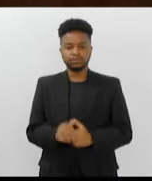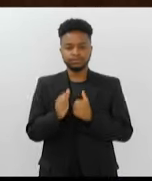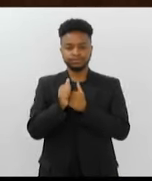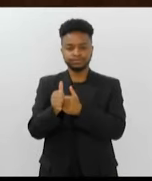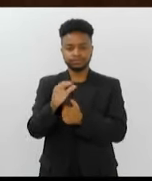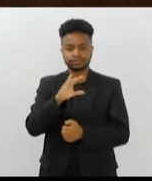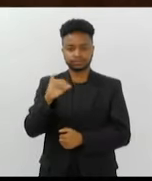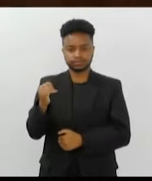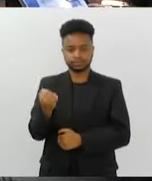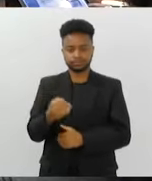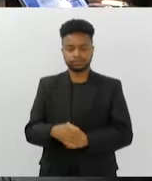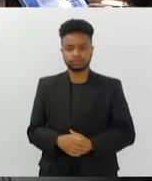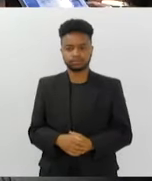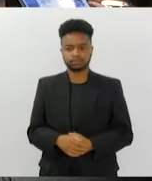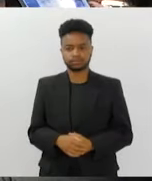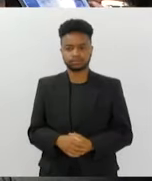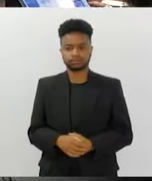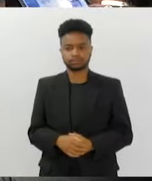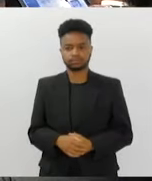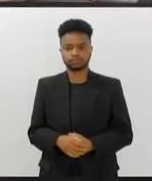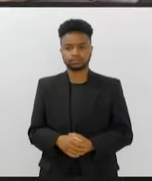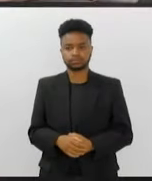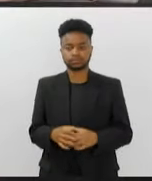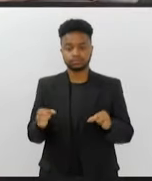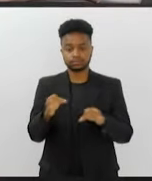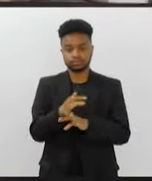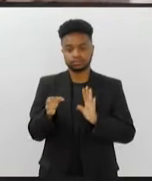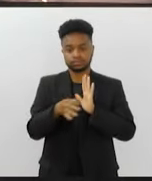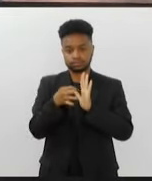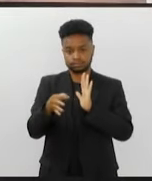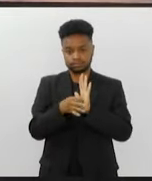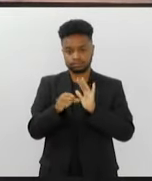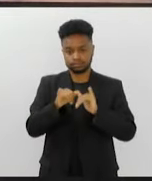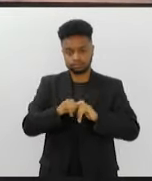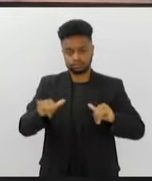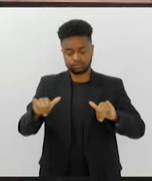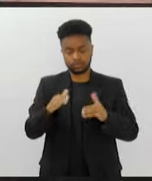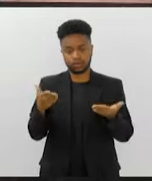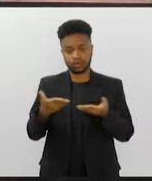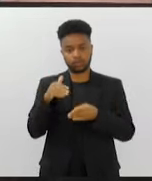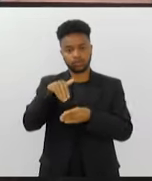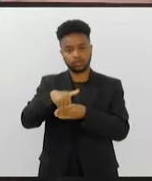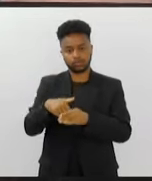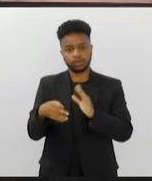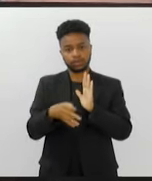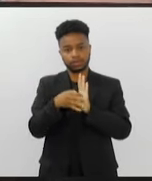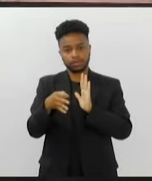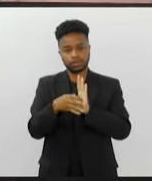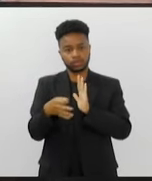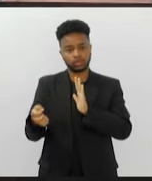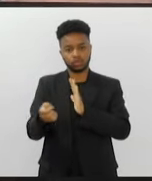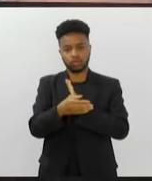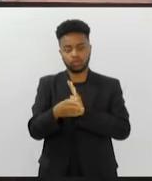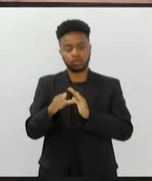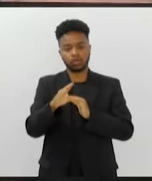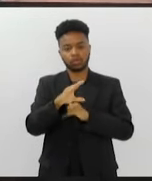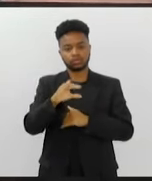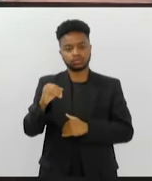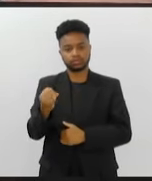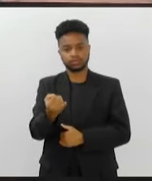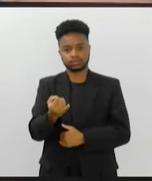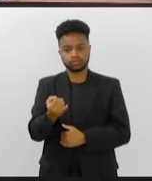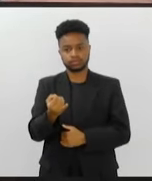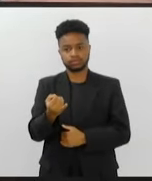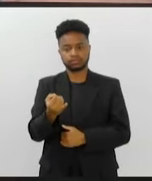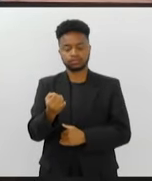Acompanha a CCJ, presidente. Obrigado, mas com os pareceres emitidos, em votação, o parecer da Comissão de Constituição e